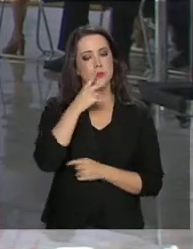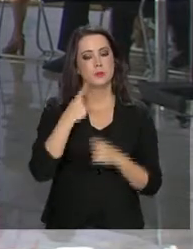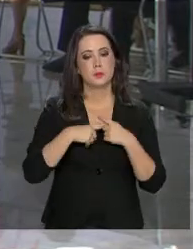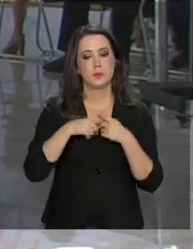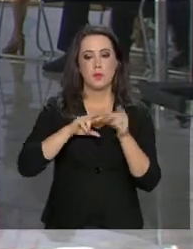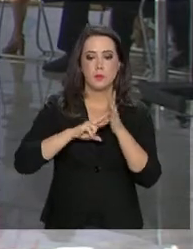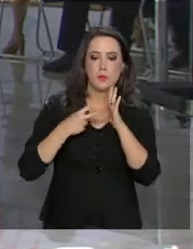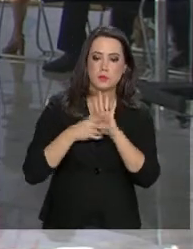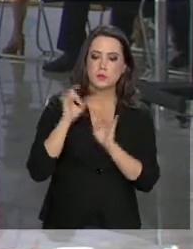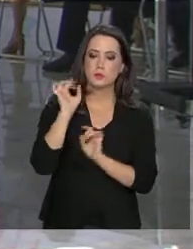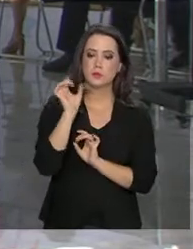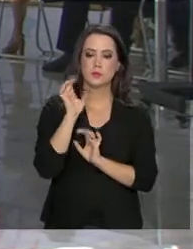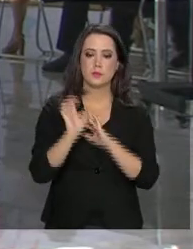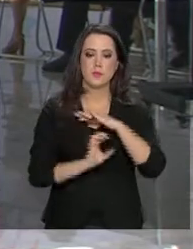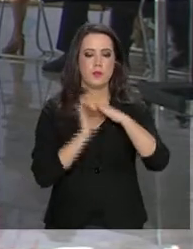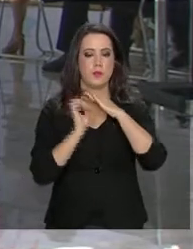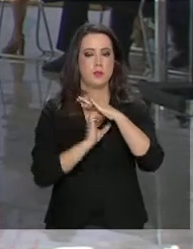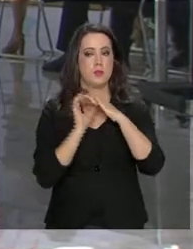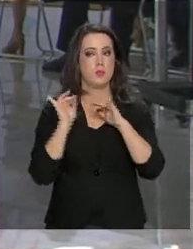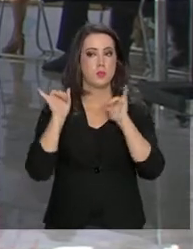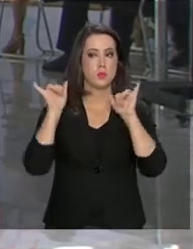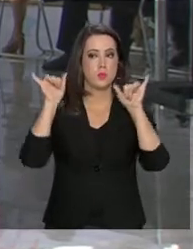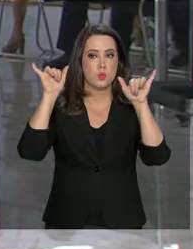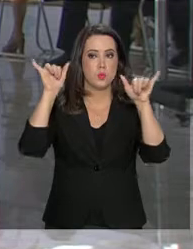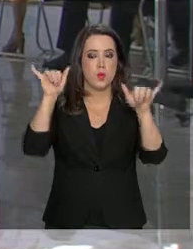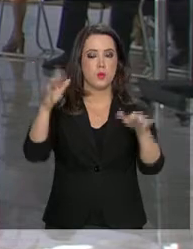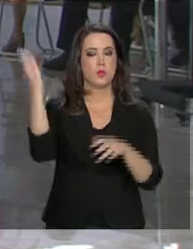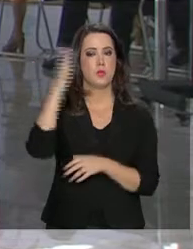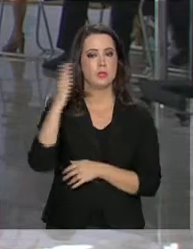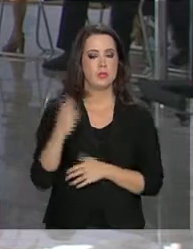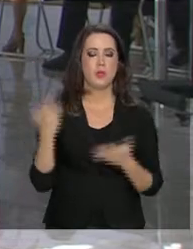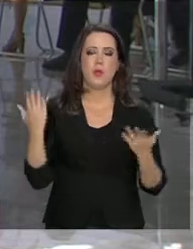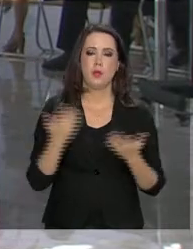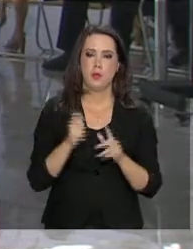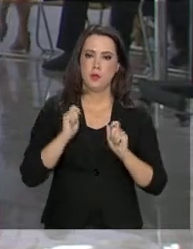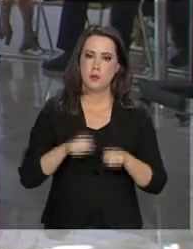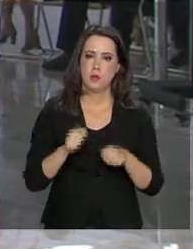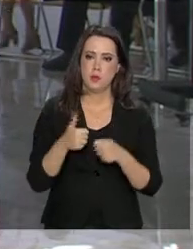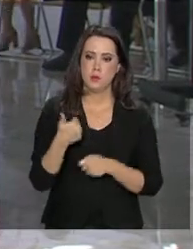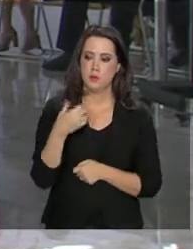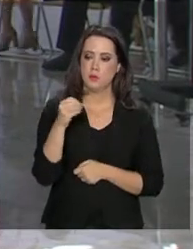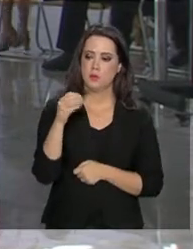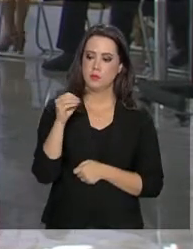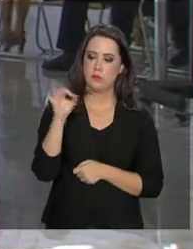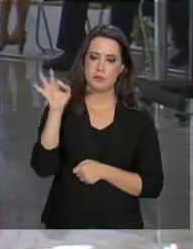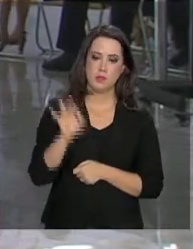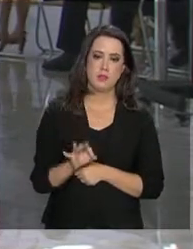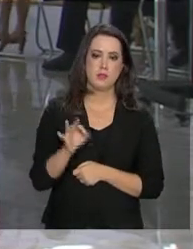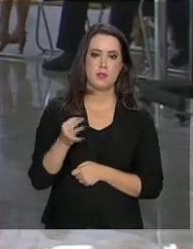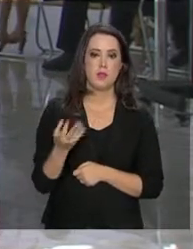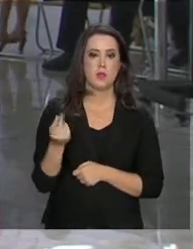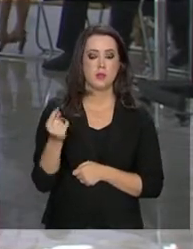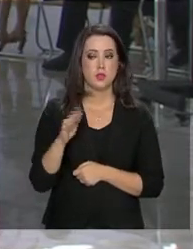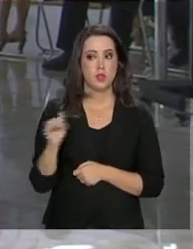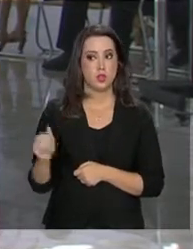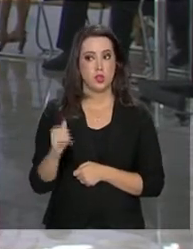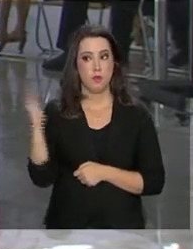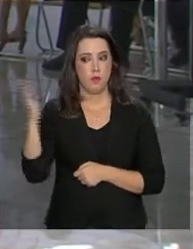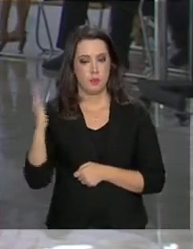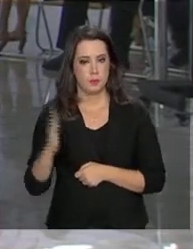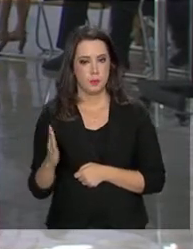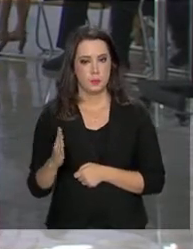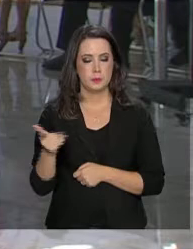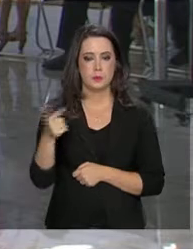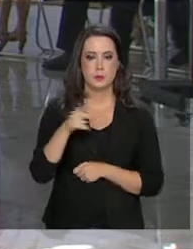apenas às empresas aéreas brasileiras que agora poderão ter 100% de capital estrangeiro o ministro também